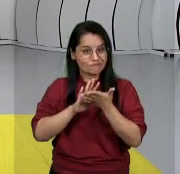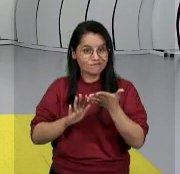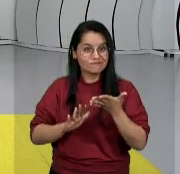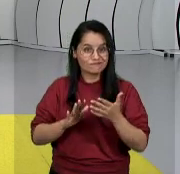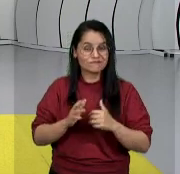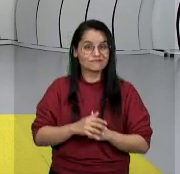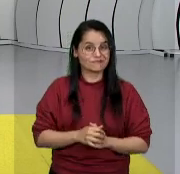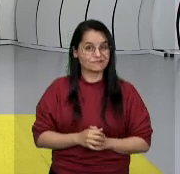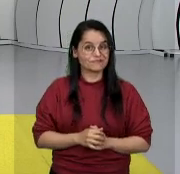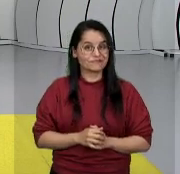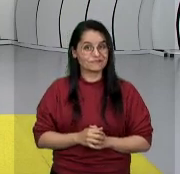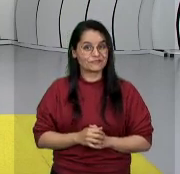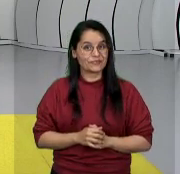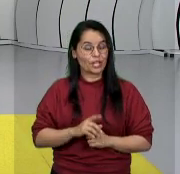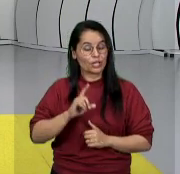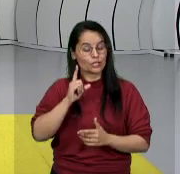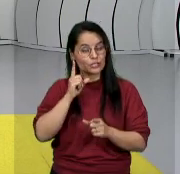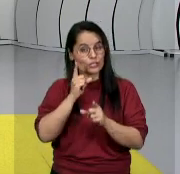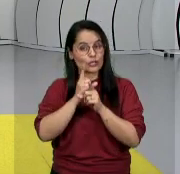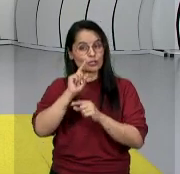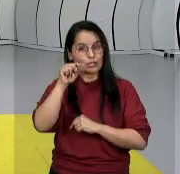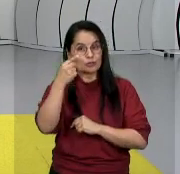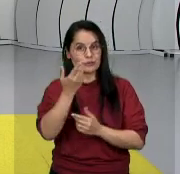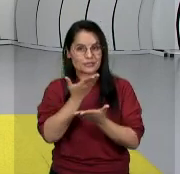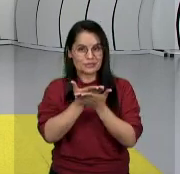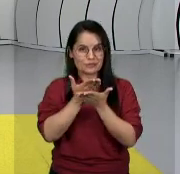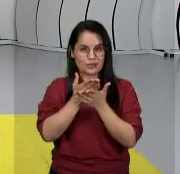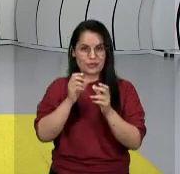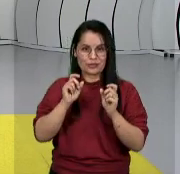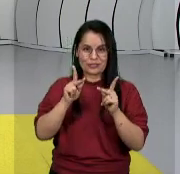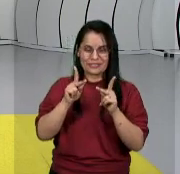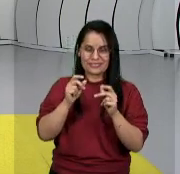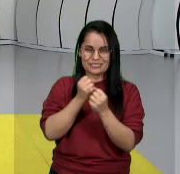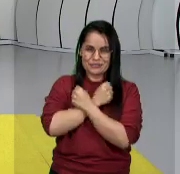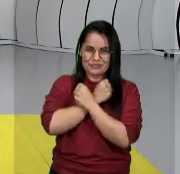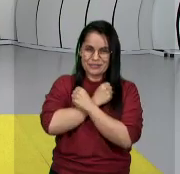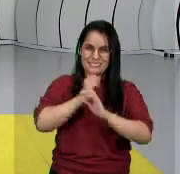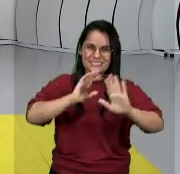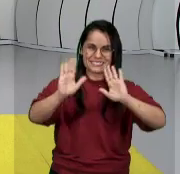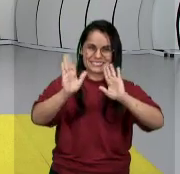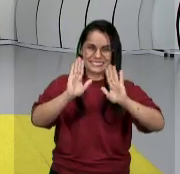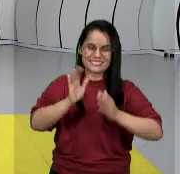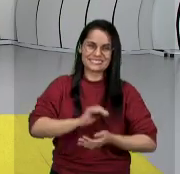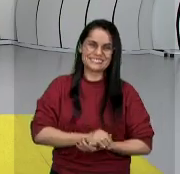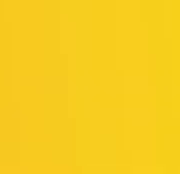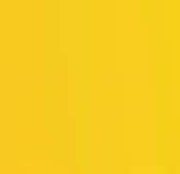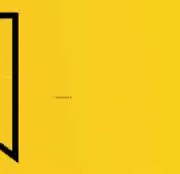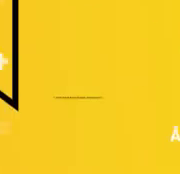exercícios e a gente se encontra na nossa próxima aula. Um abraço e até a próxima!